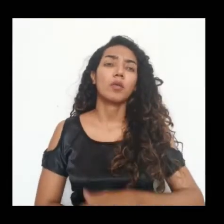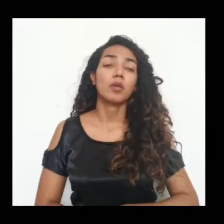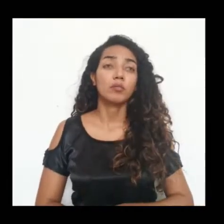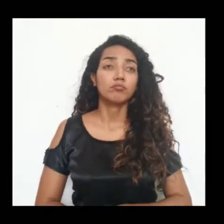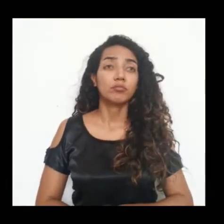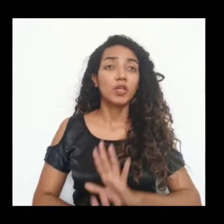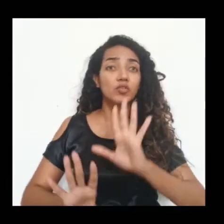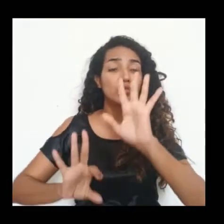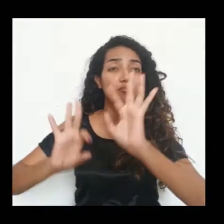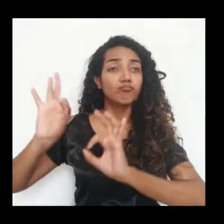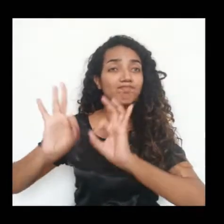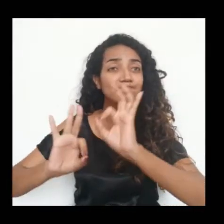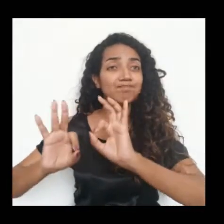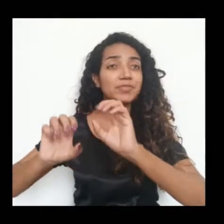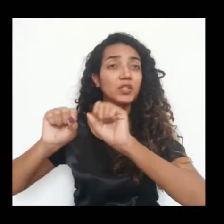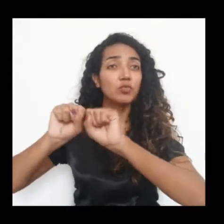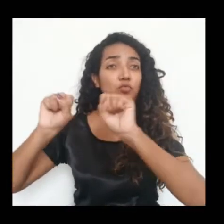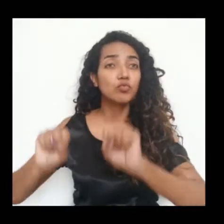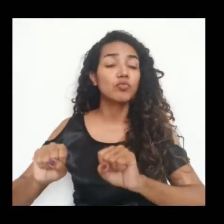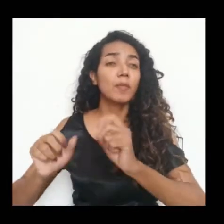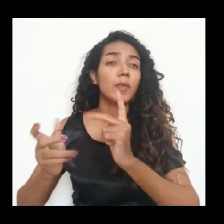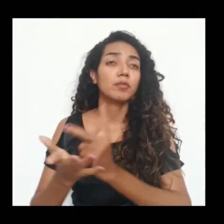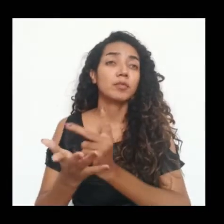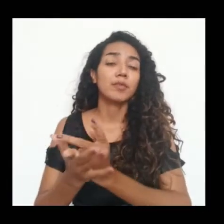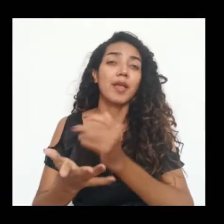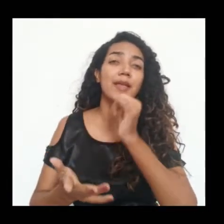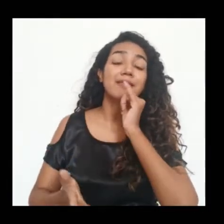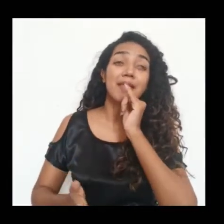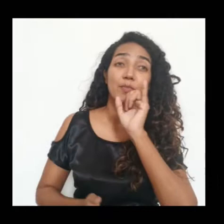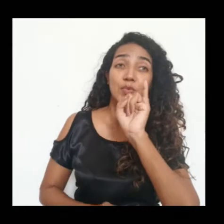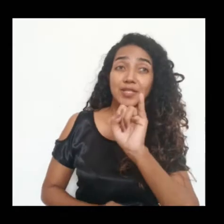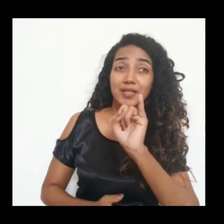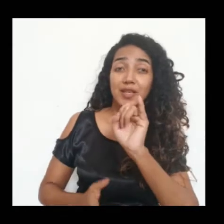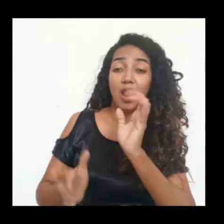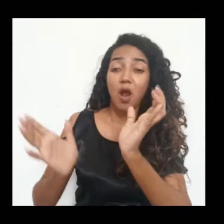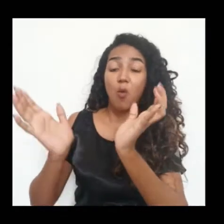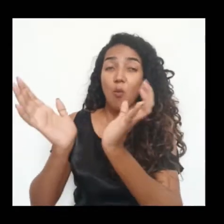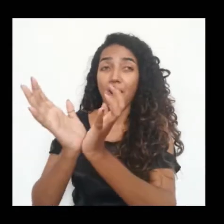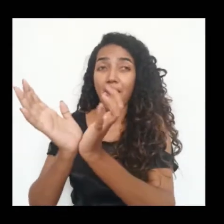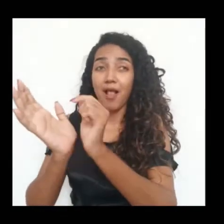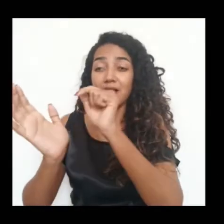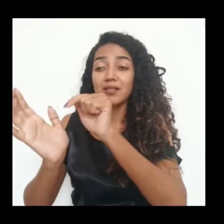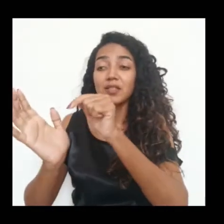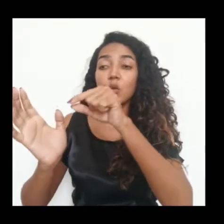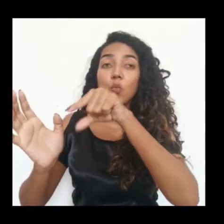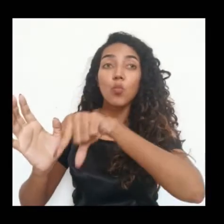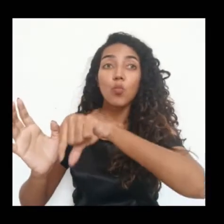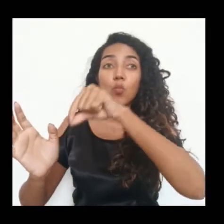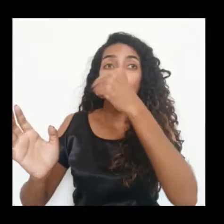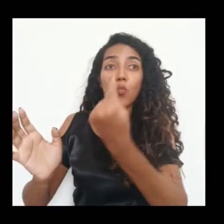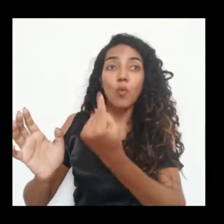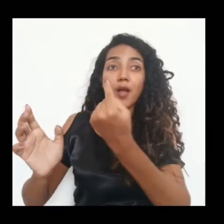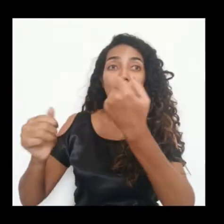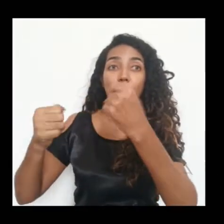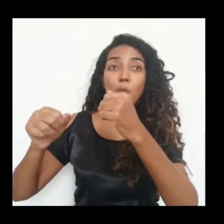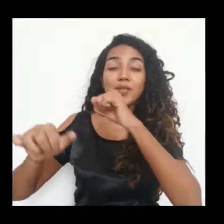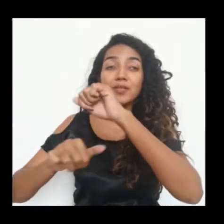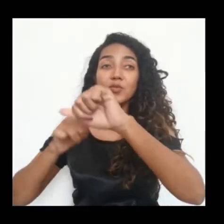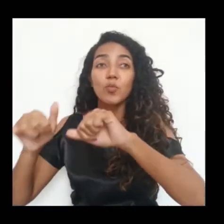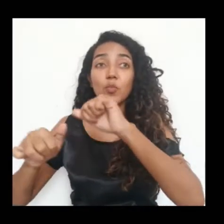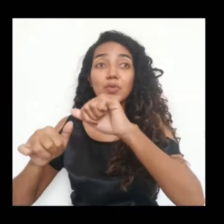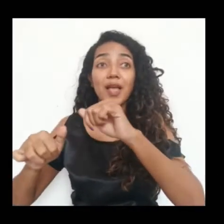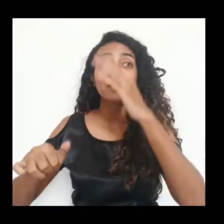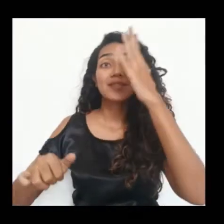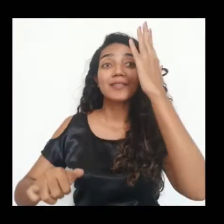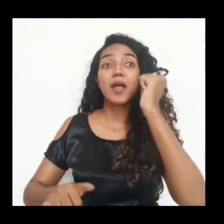manutenção do sistema. Por exemplo, se eu preciso alterar uma determinada classe, eu, sabendo que ela foi agrupada em determinados